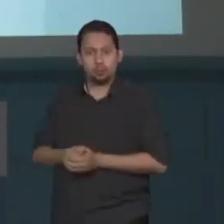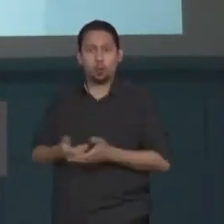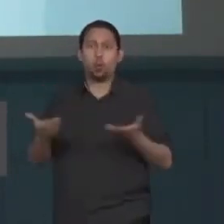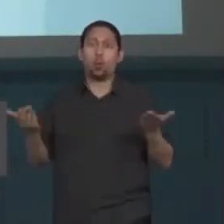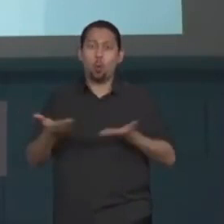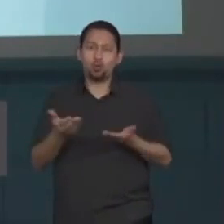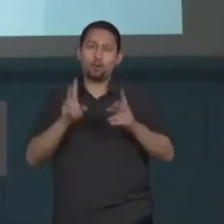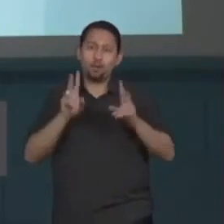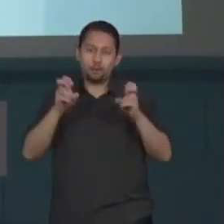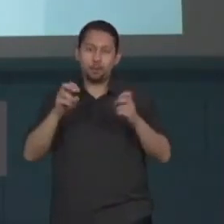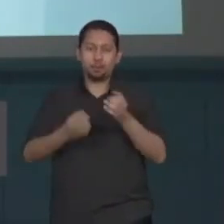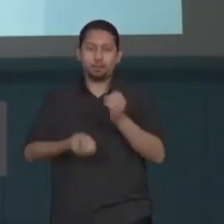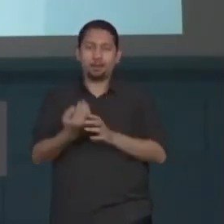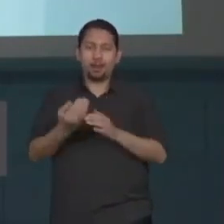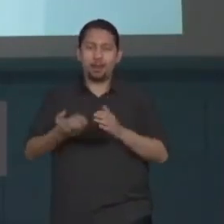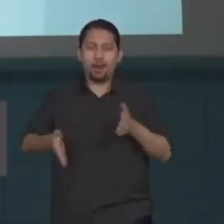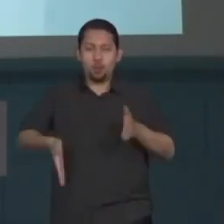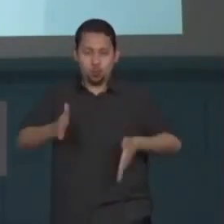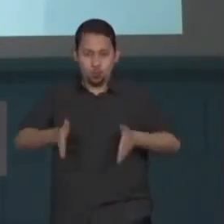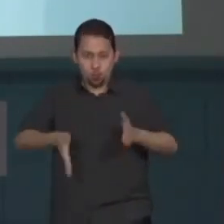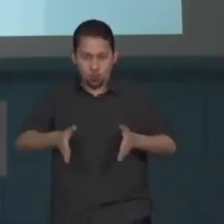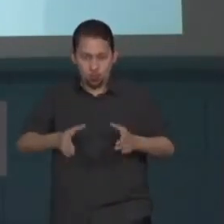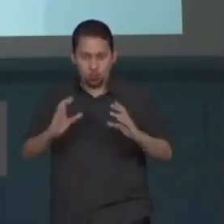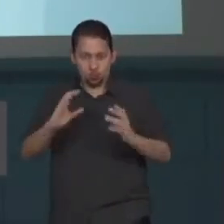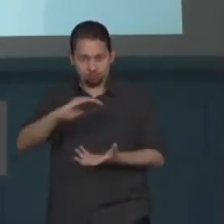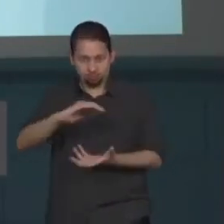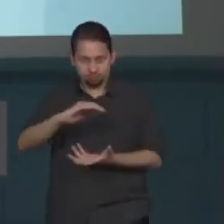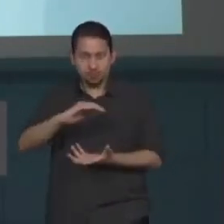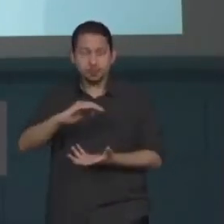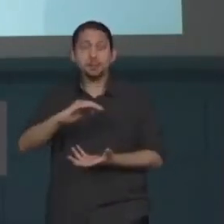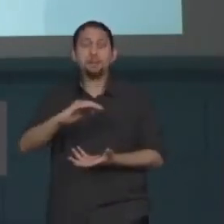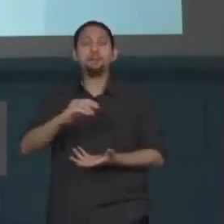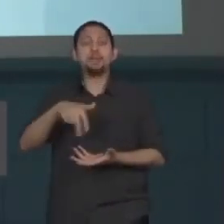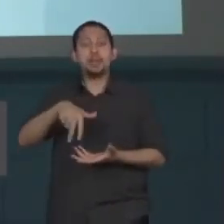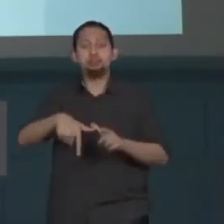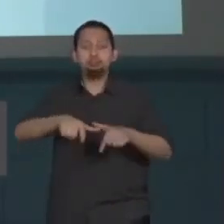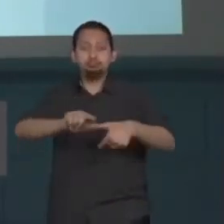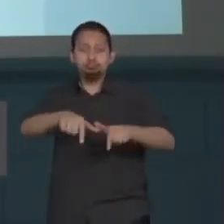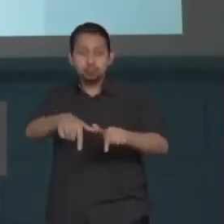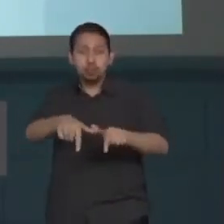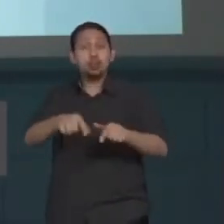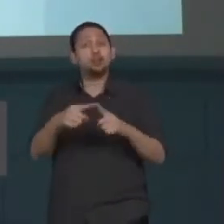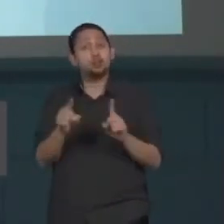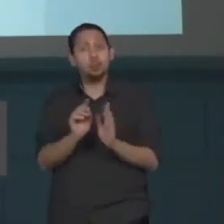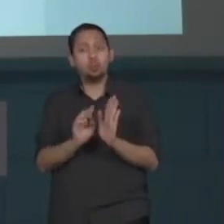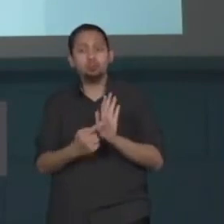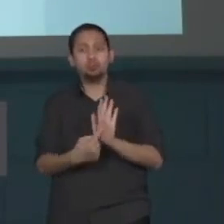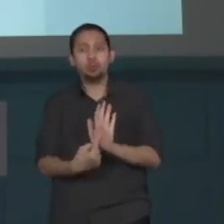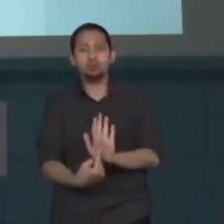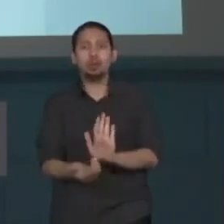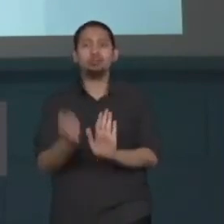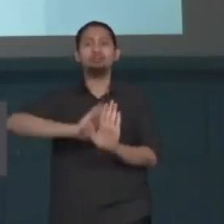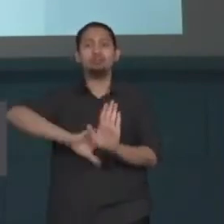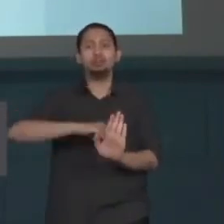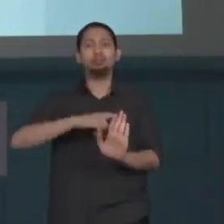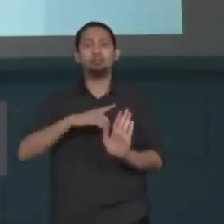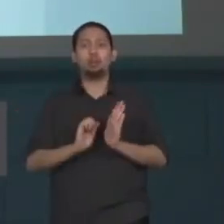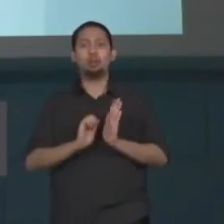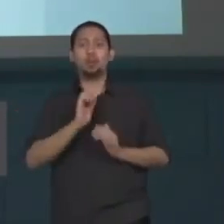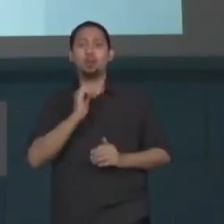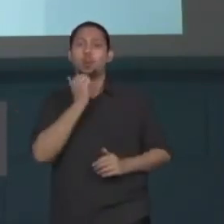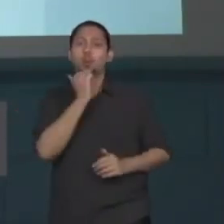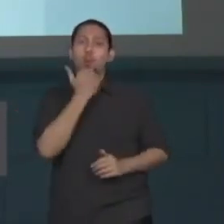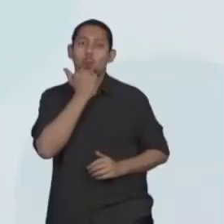e ao mesmo tempo que a gente for construindo esse artefato robótico, nós vamos aprender alguns conceitos científicos ligados a